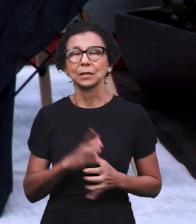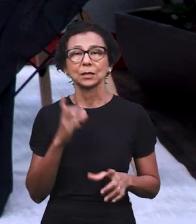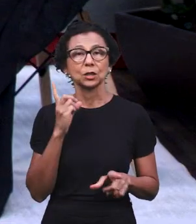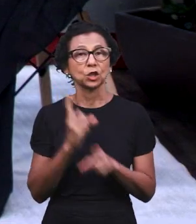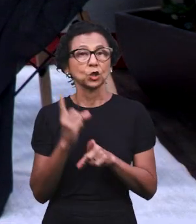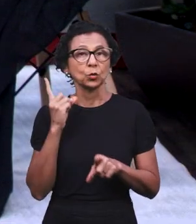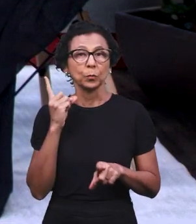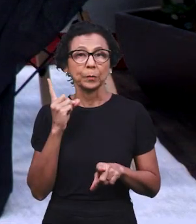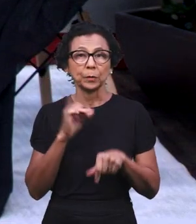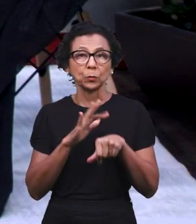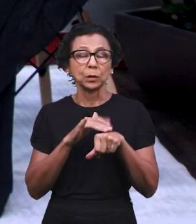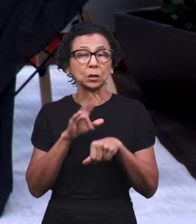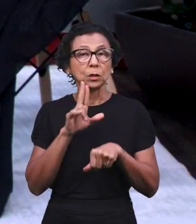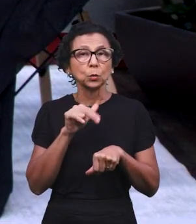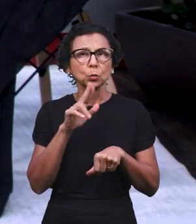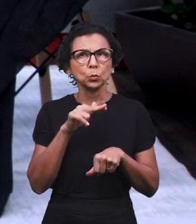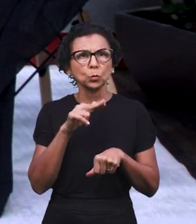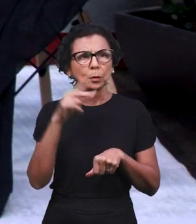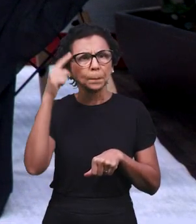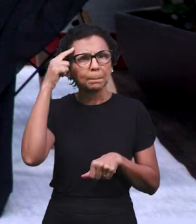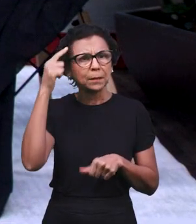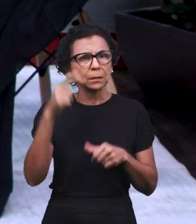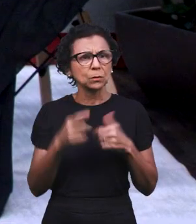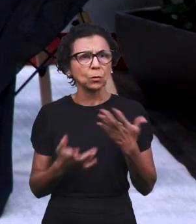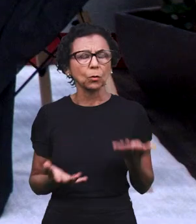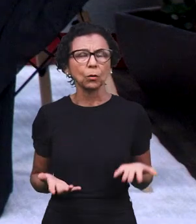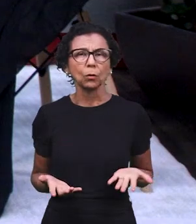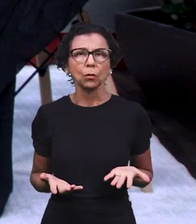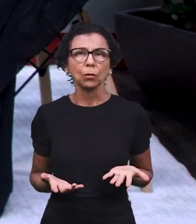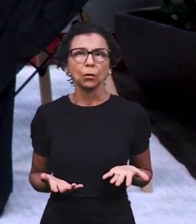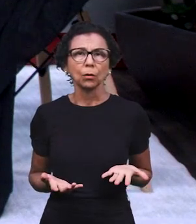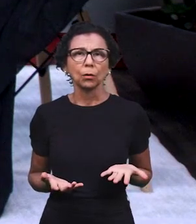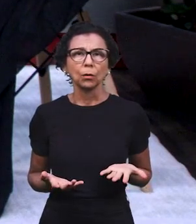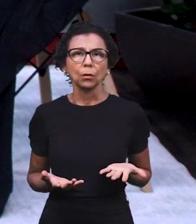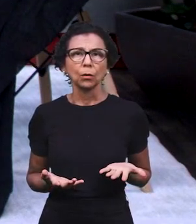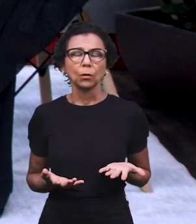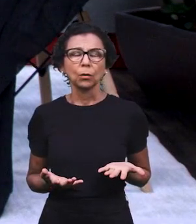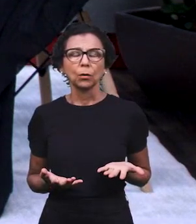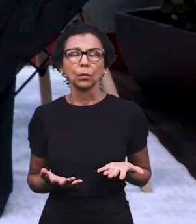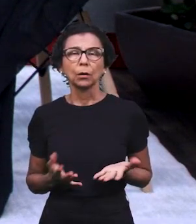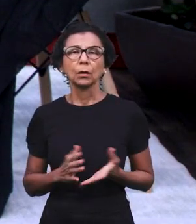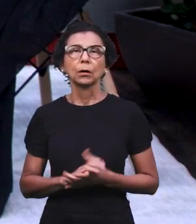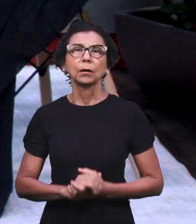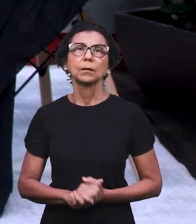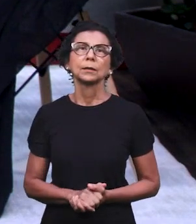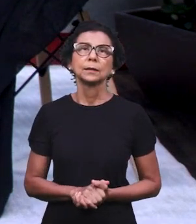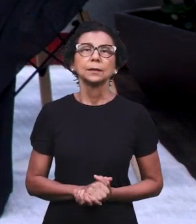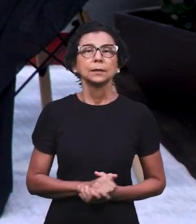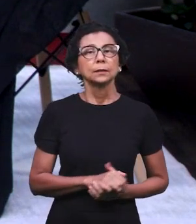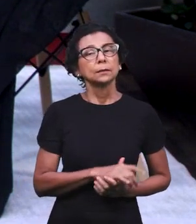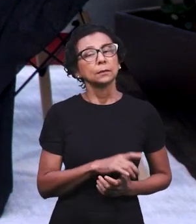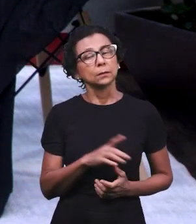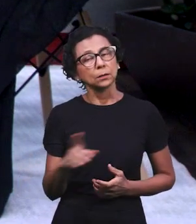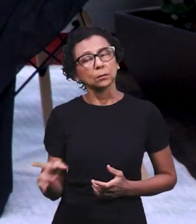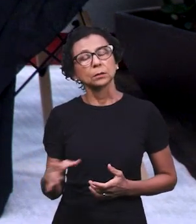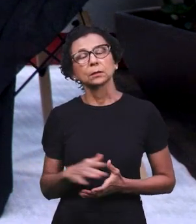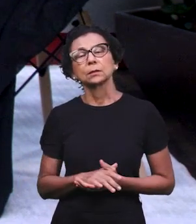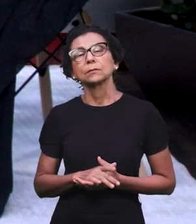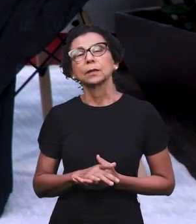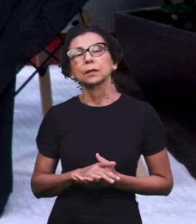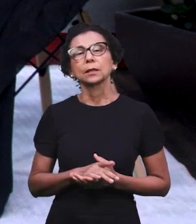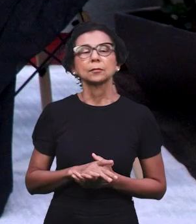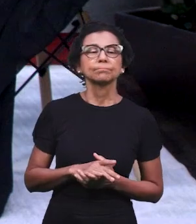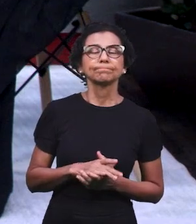imagina. Acontece bastante, né? Procura tratamento para mau hálito e descobre que tem uma doença.